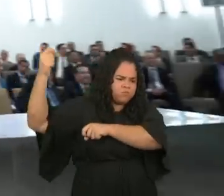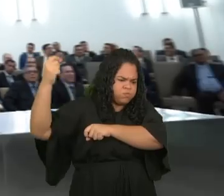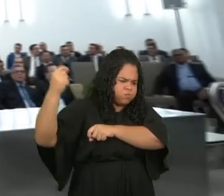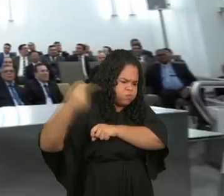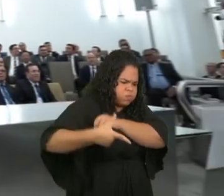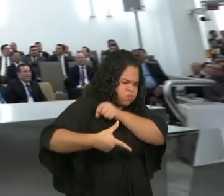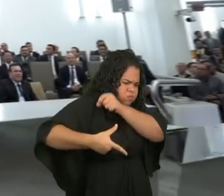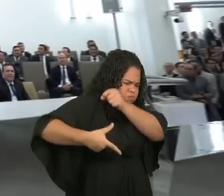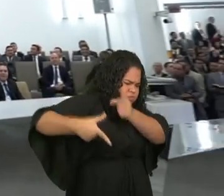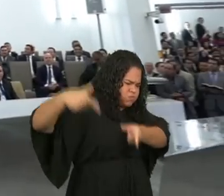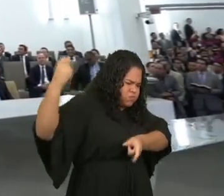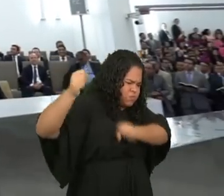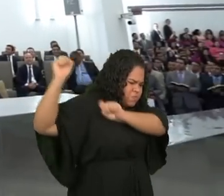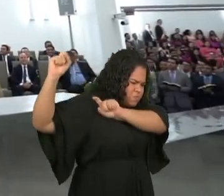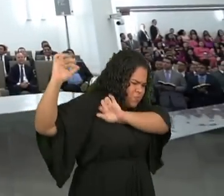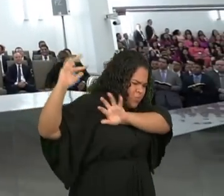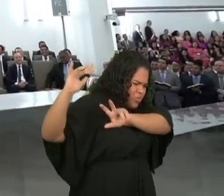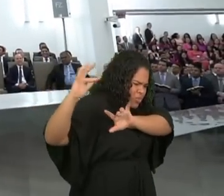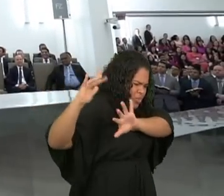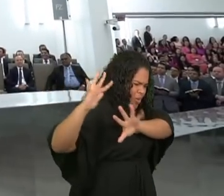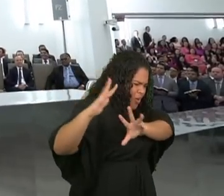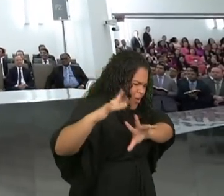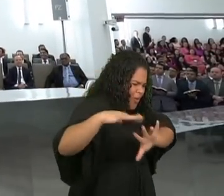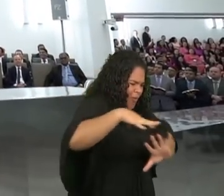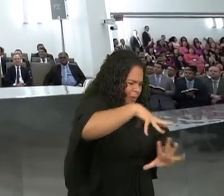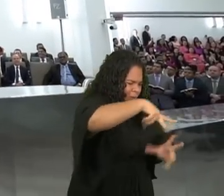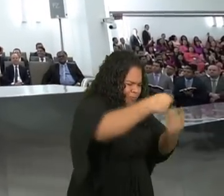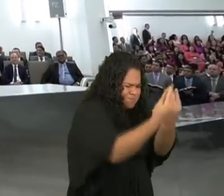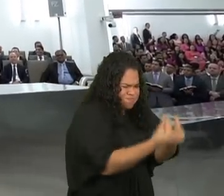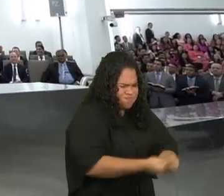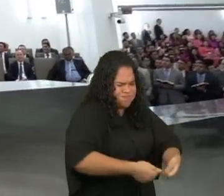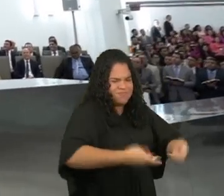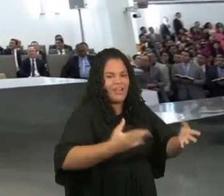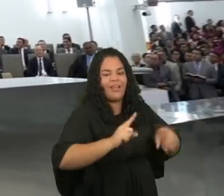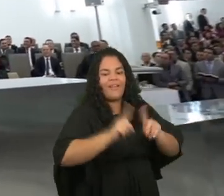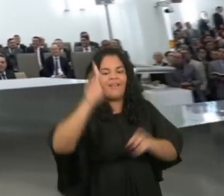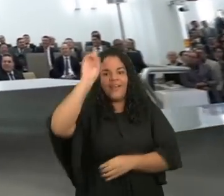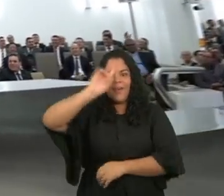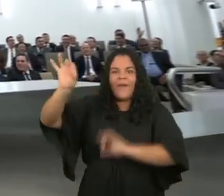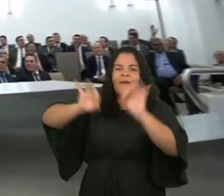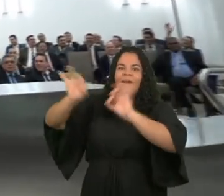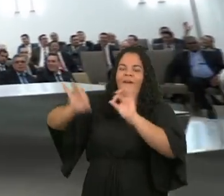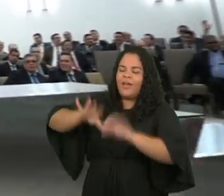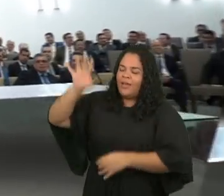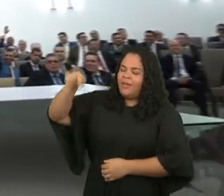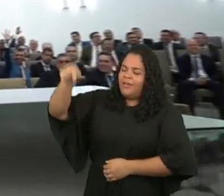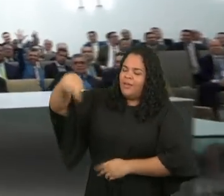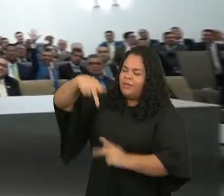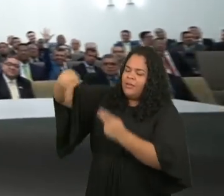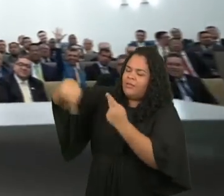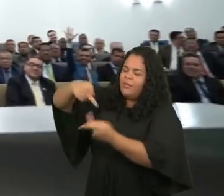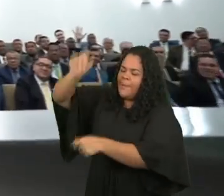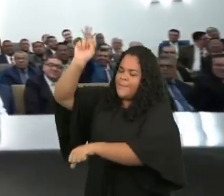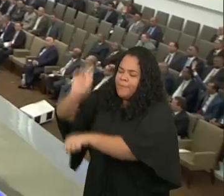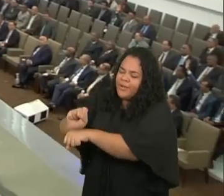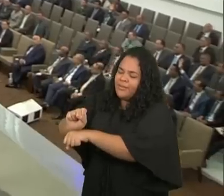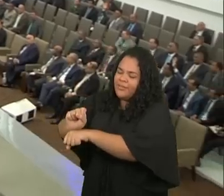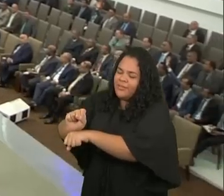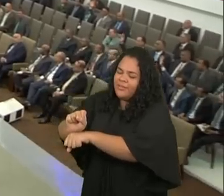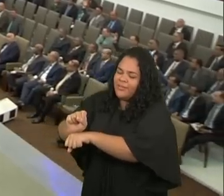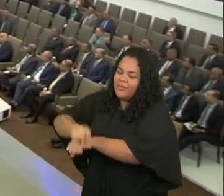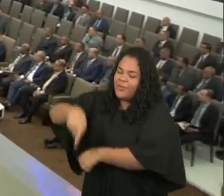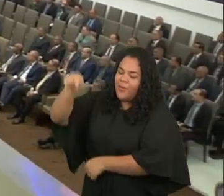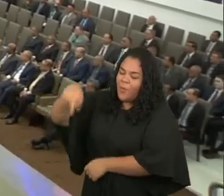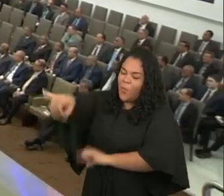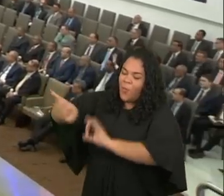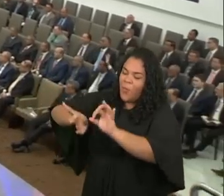Mas Deus disse, Júpiter, fica aí, não te move. Vou te fazer com uma garra